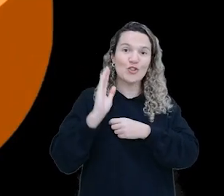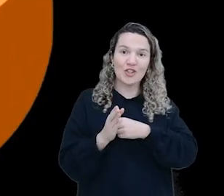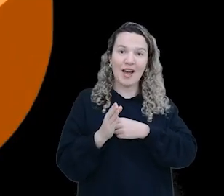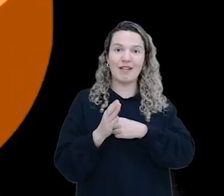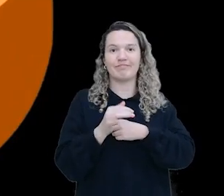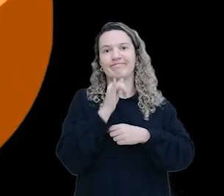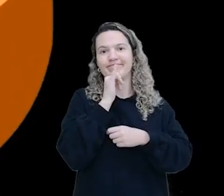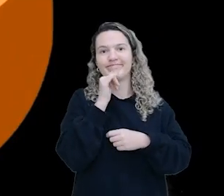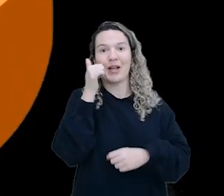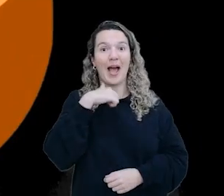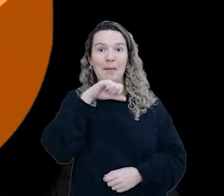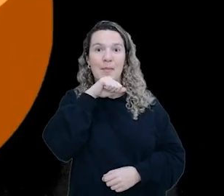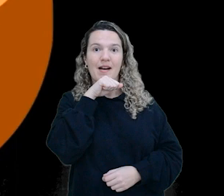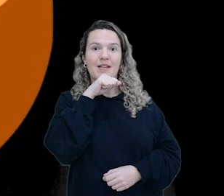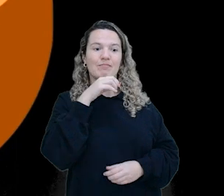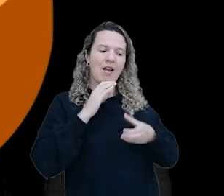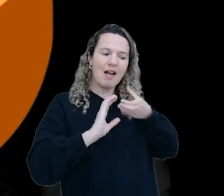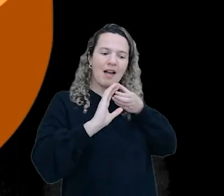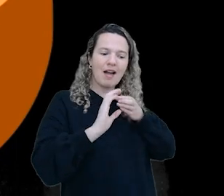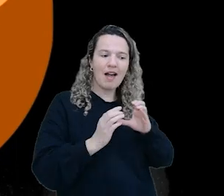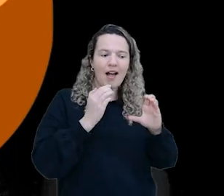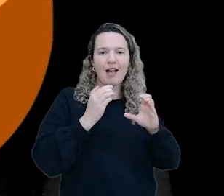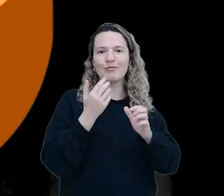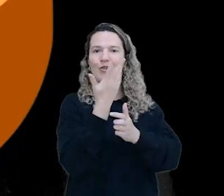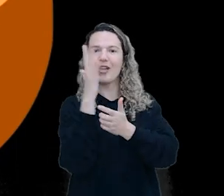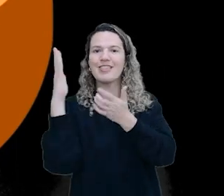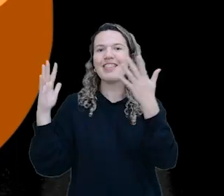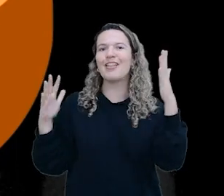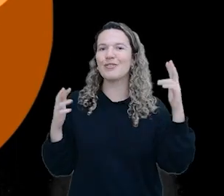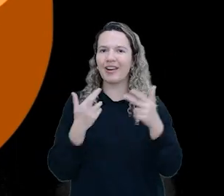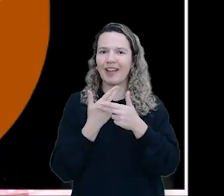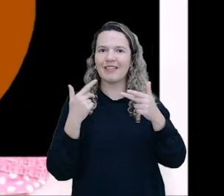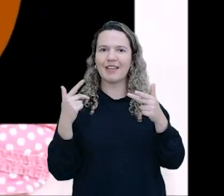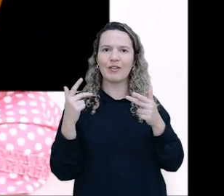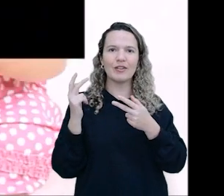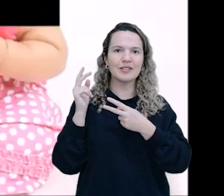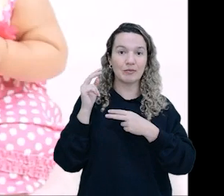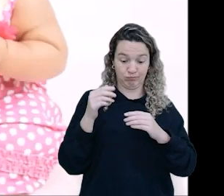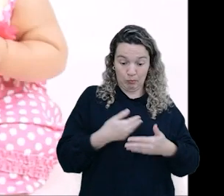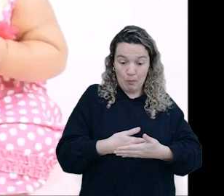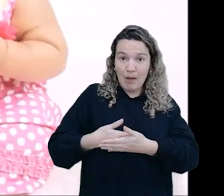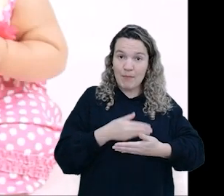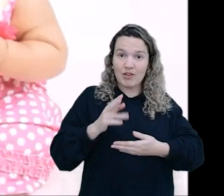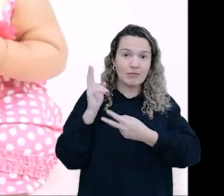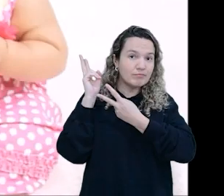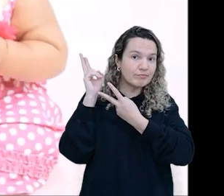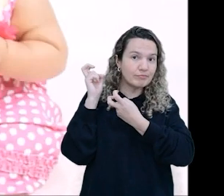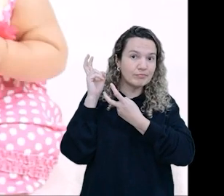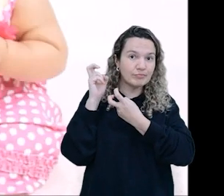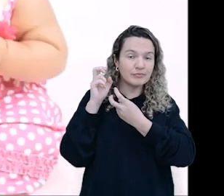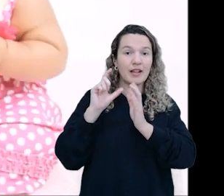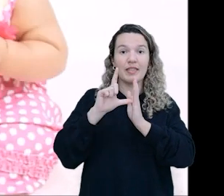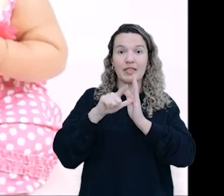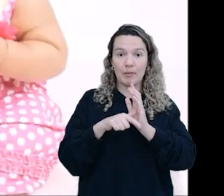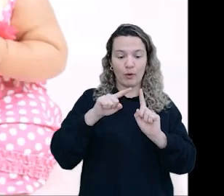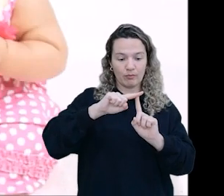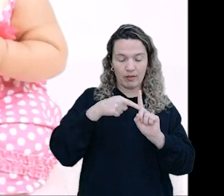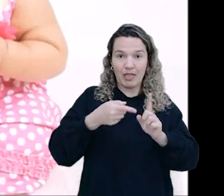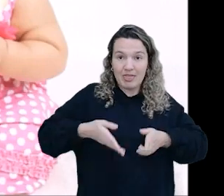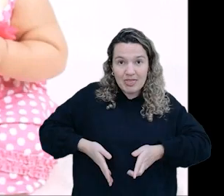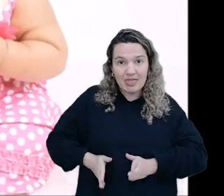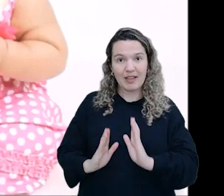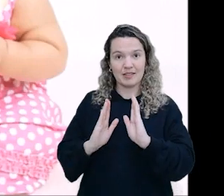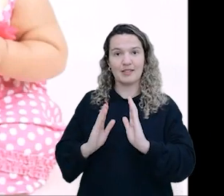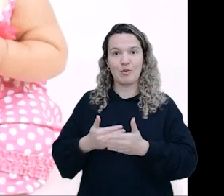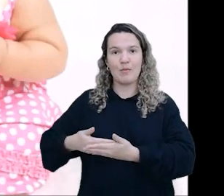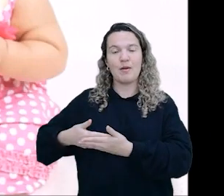músicas ou com os diversos sons da natureza. Ao nascer, o bebê necessita de ajuda para